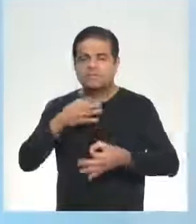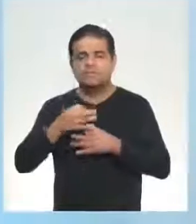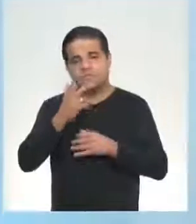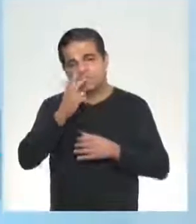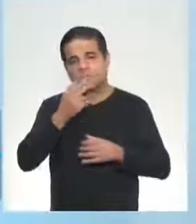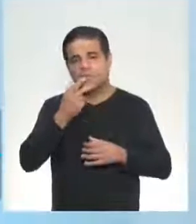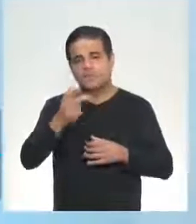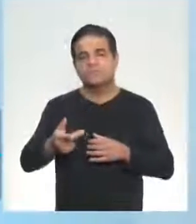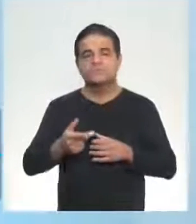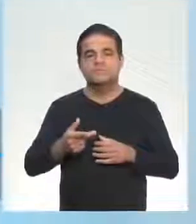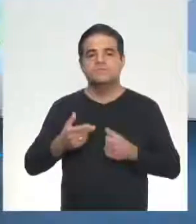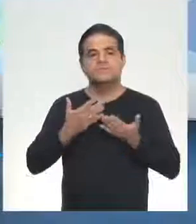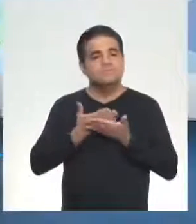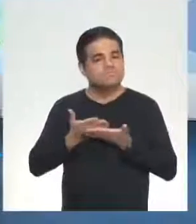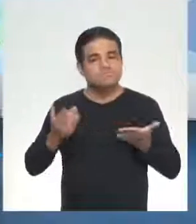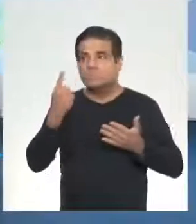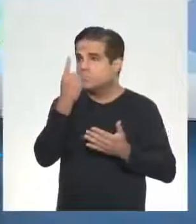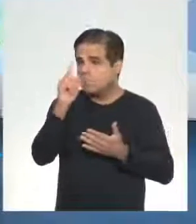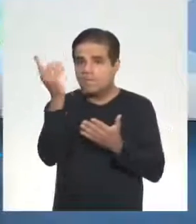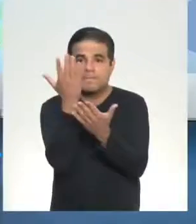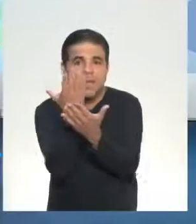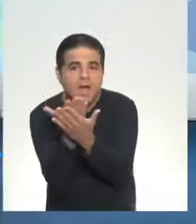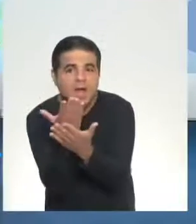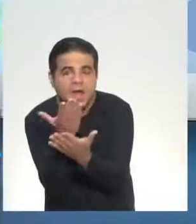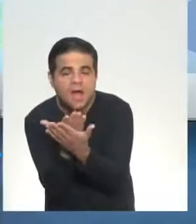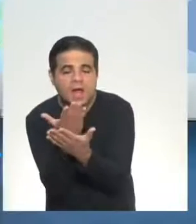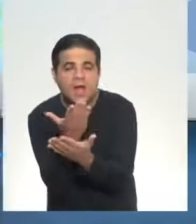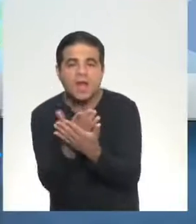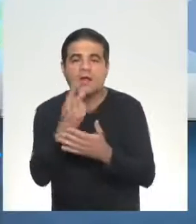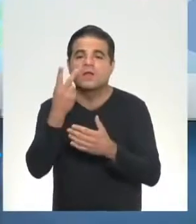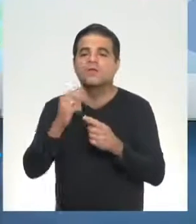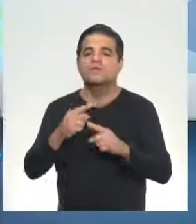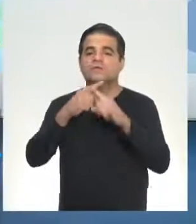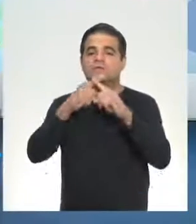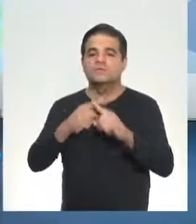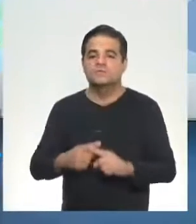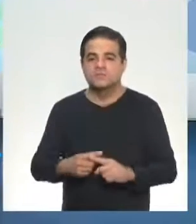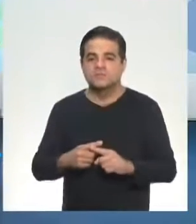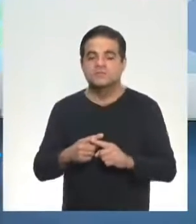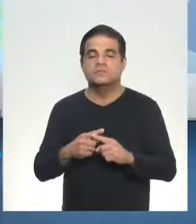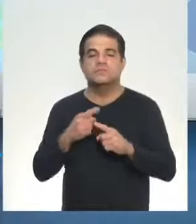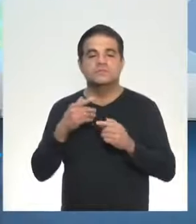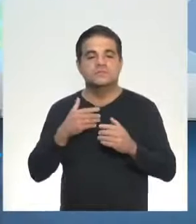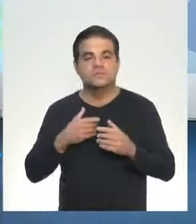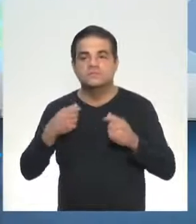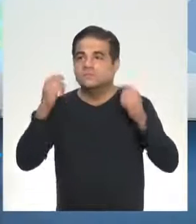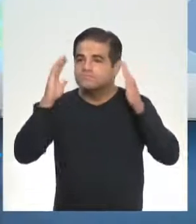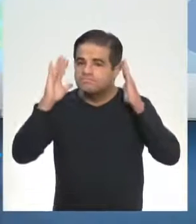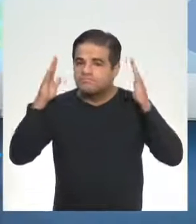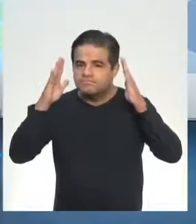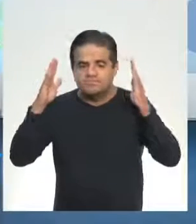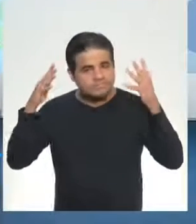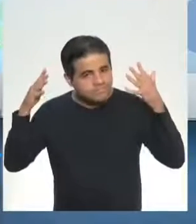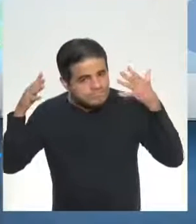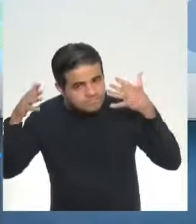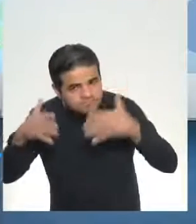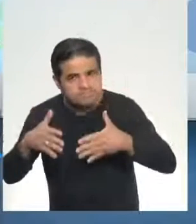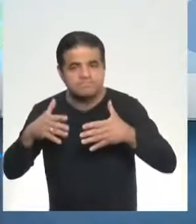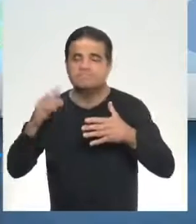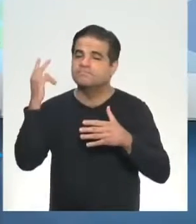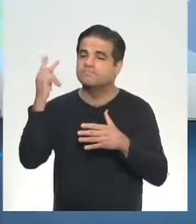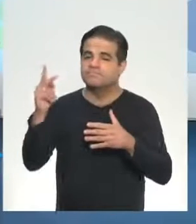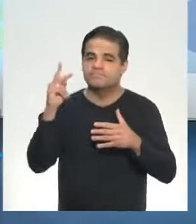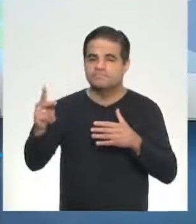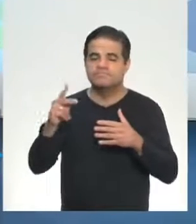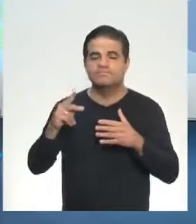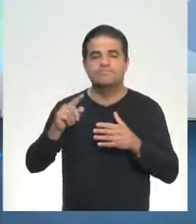eu digo em uma aula só, acho que eu falo 20 vezes né. Então, eu preciso aqui me concentrar para não falar né,